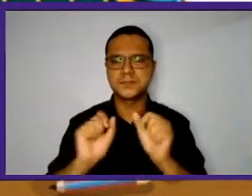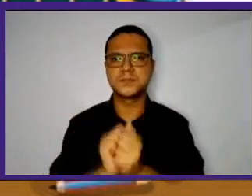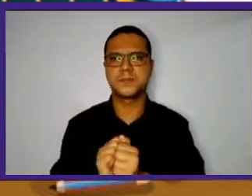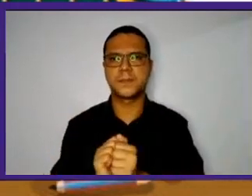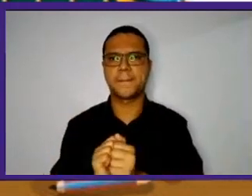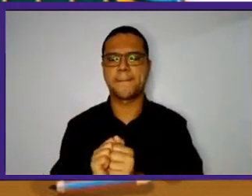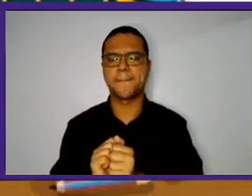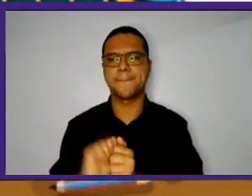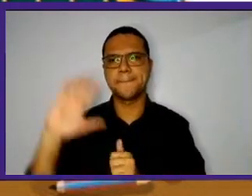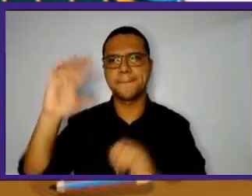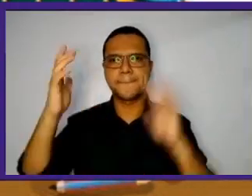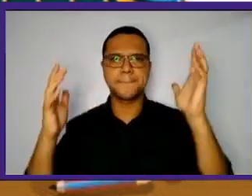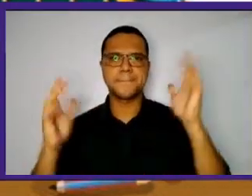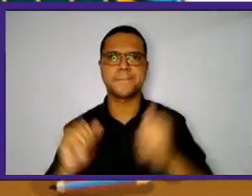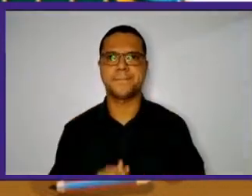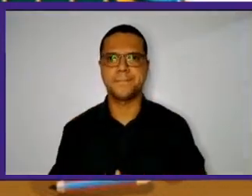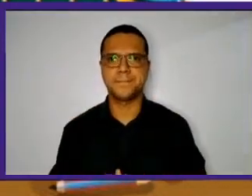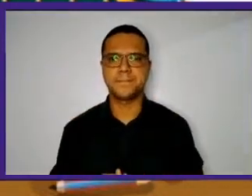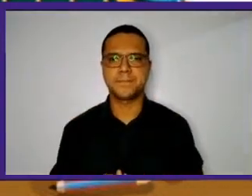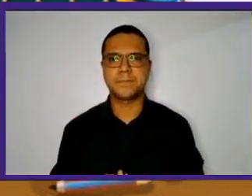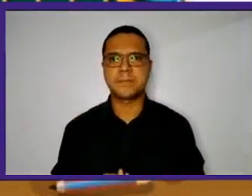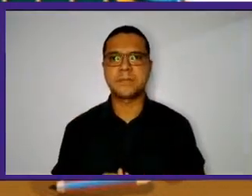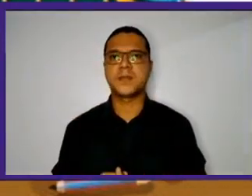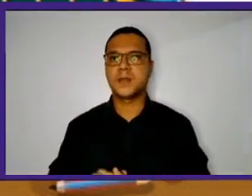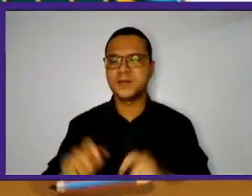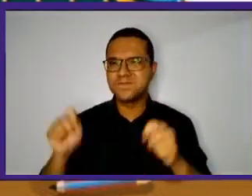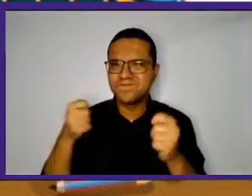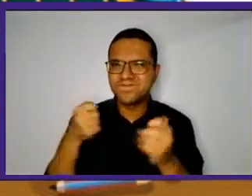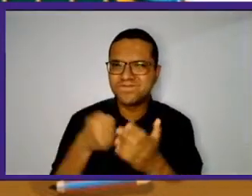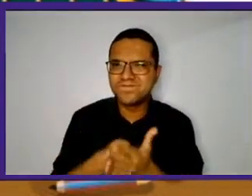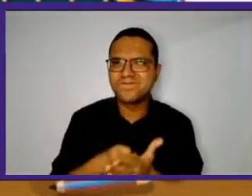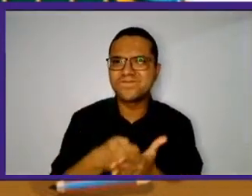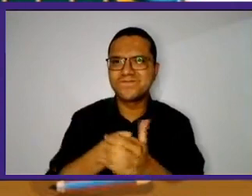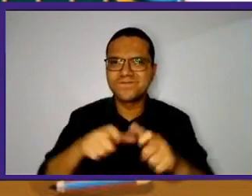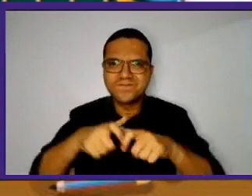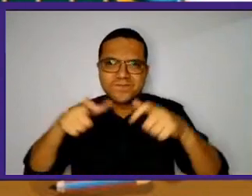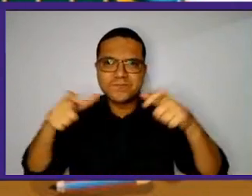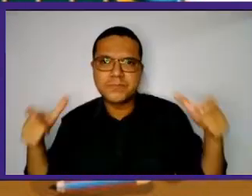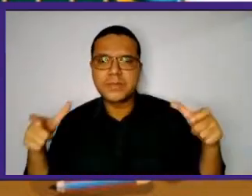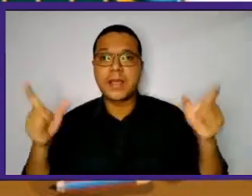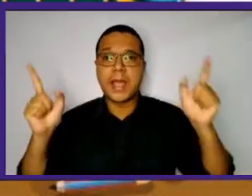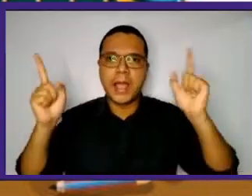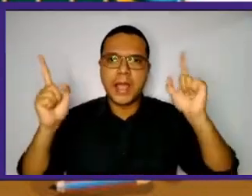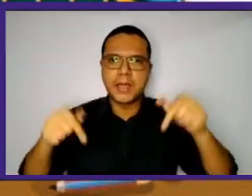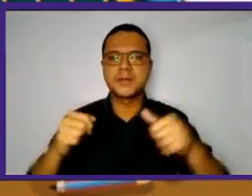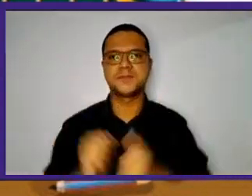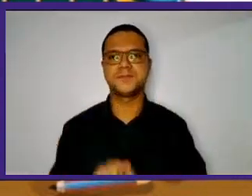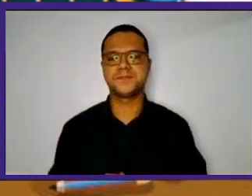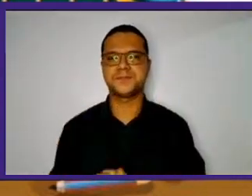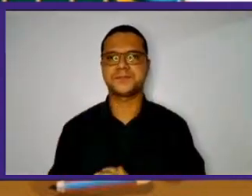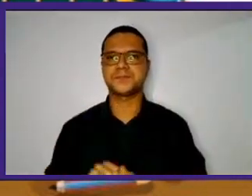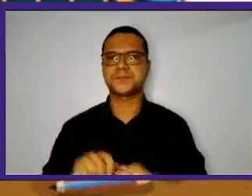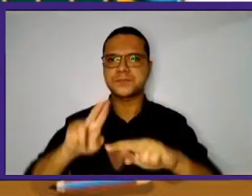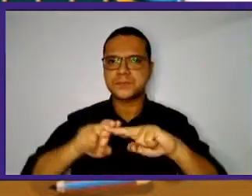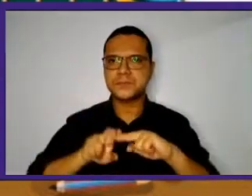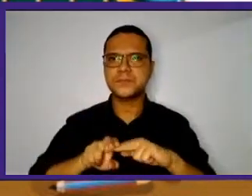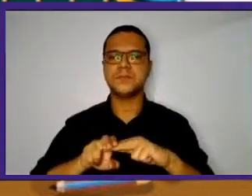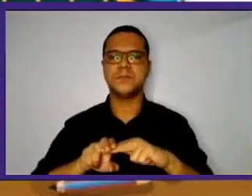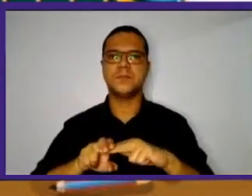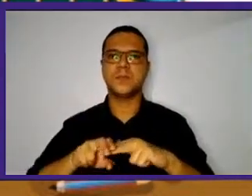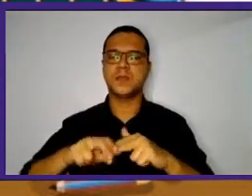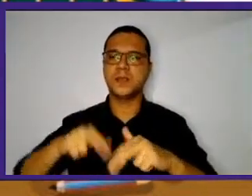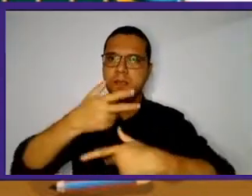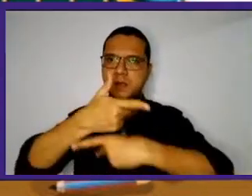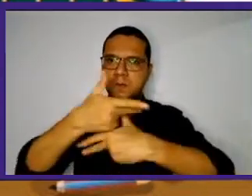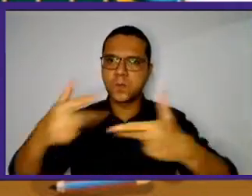tenha acontecido o quê? Justamente, se intensificado. E aí, em virtude dessas atividades humanas, o